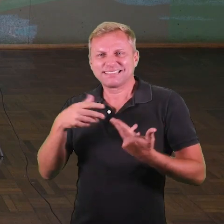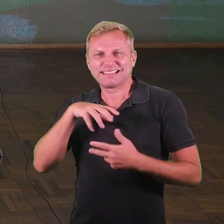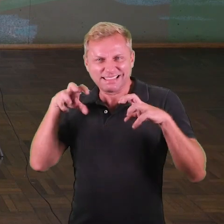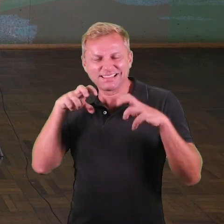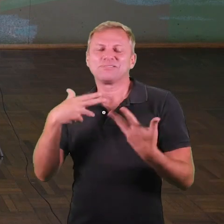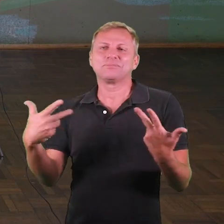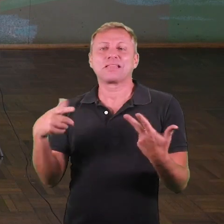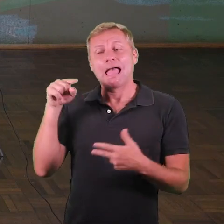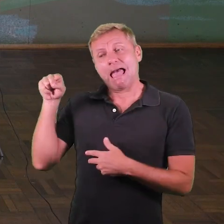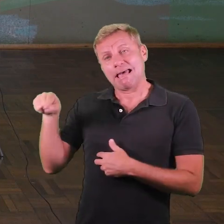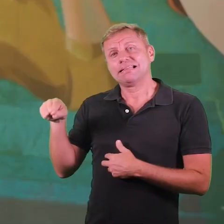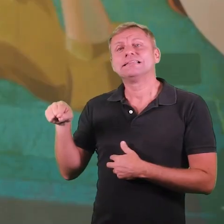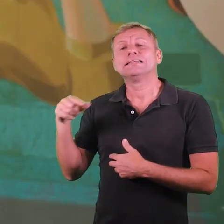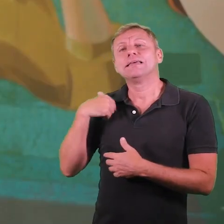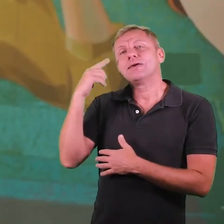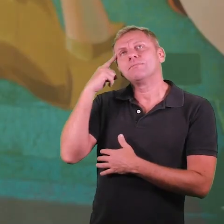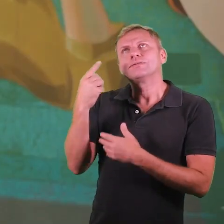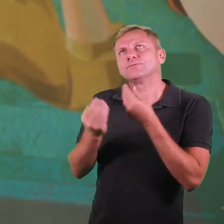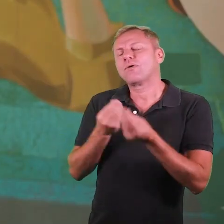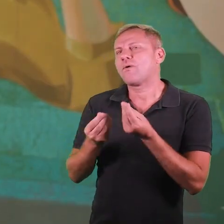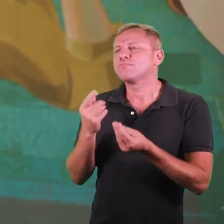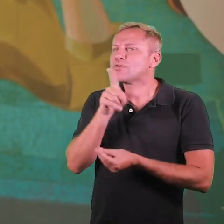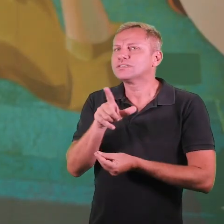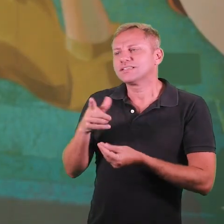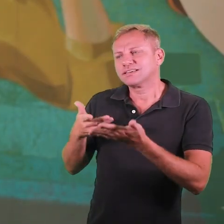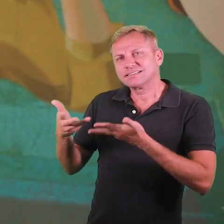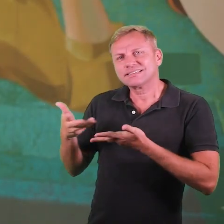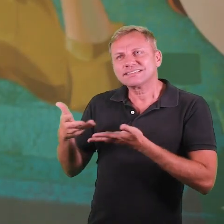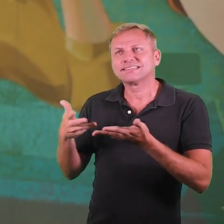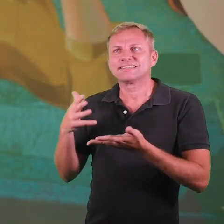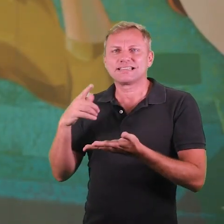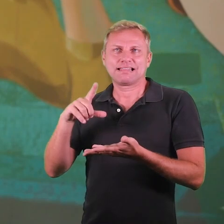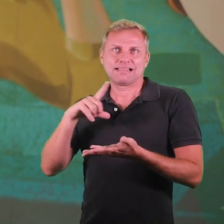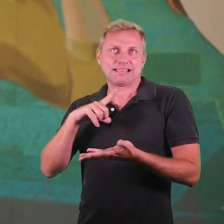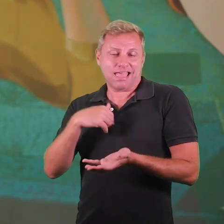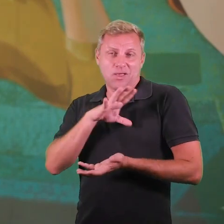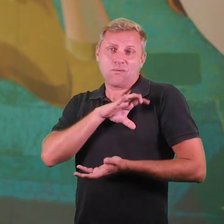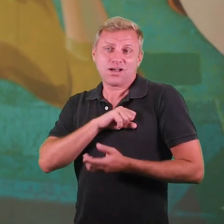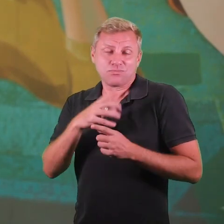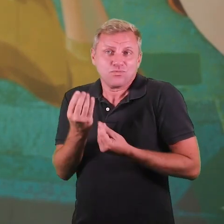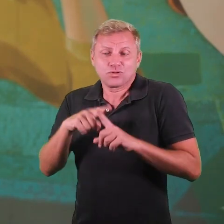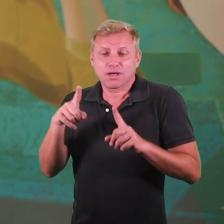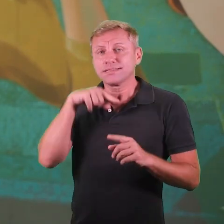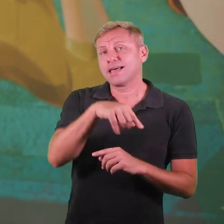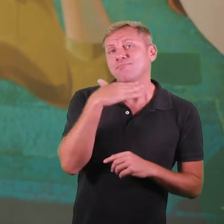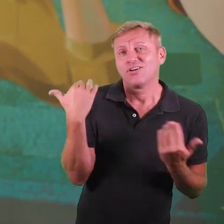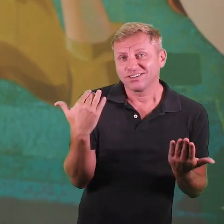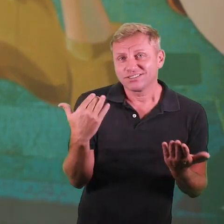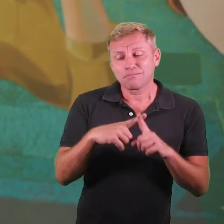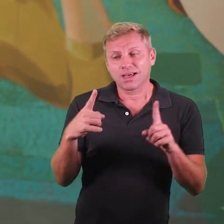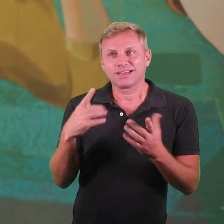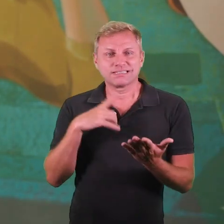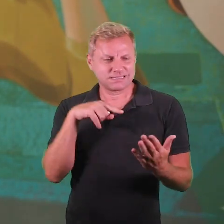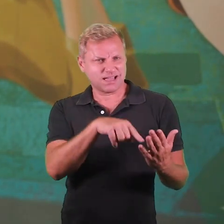é onde eu penso, como é que a gente lida com aquilo que a gente acha que ama muito, mas com a morte, que a gente ainda não conhece,